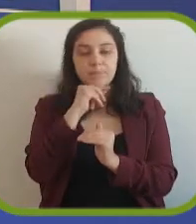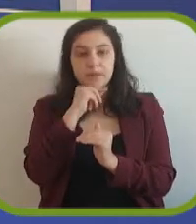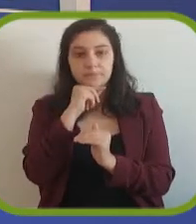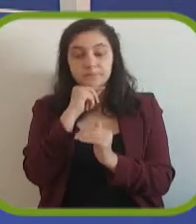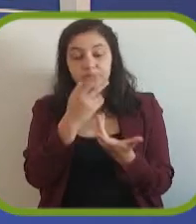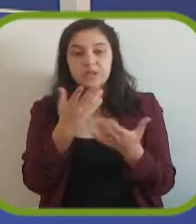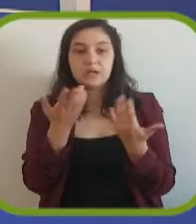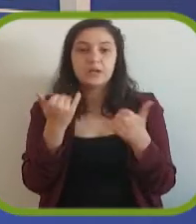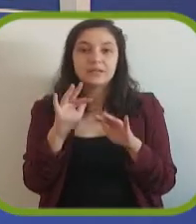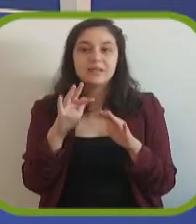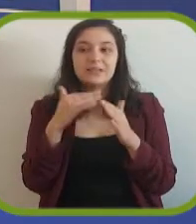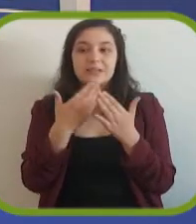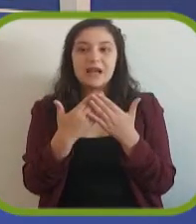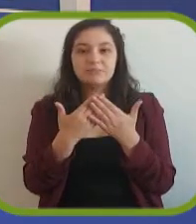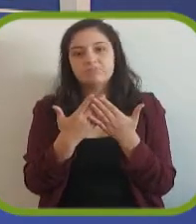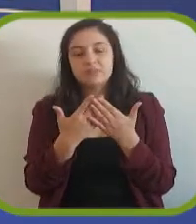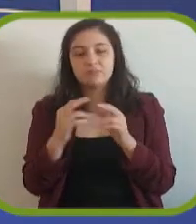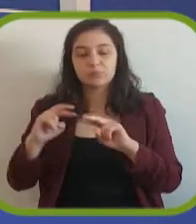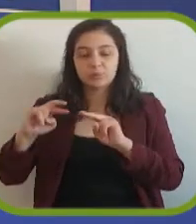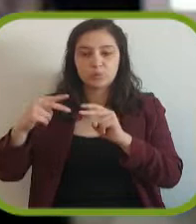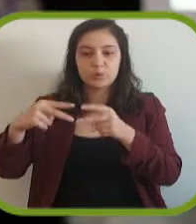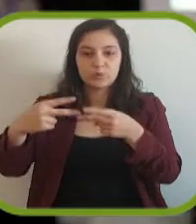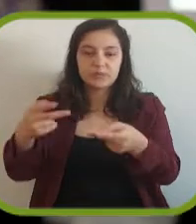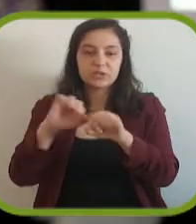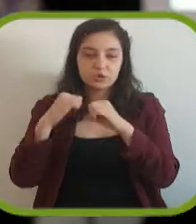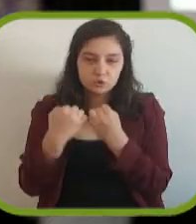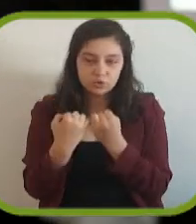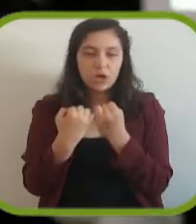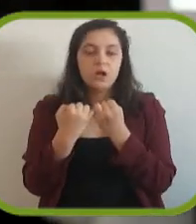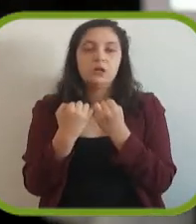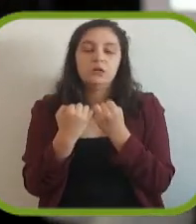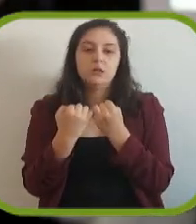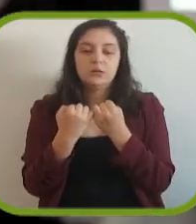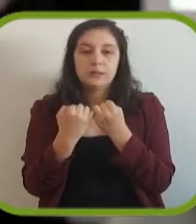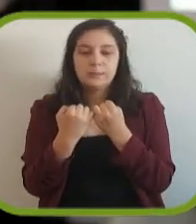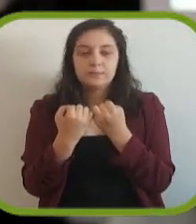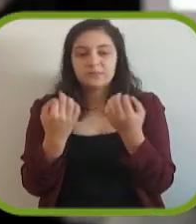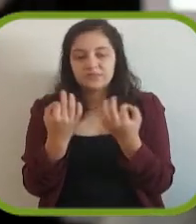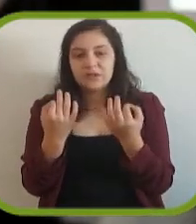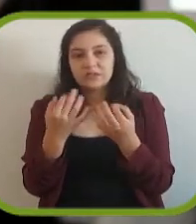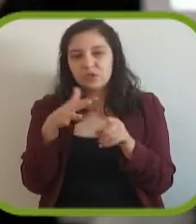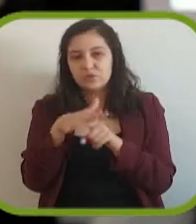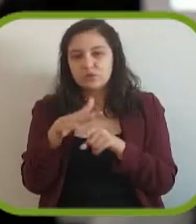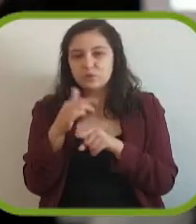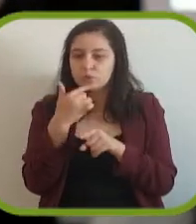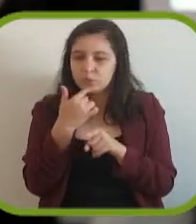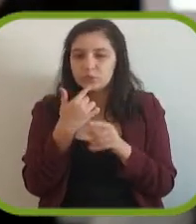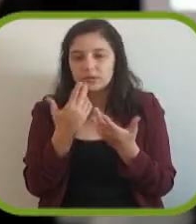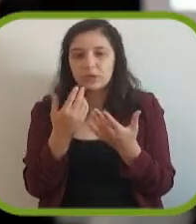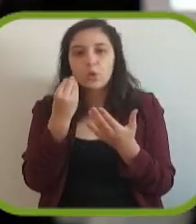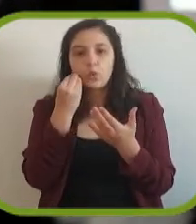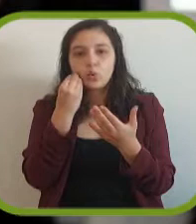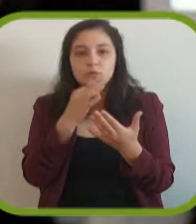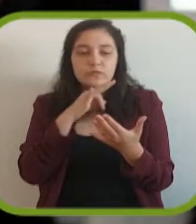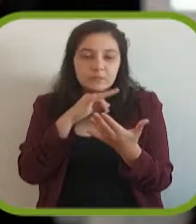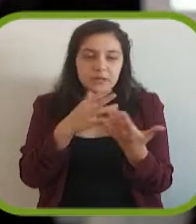Portanto, significa que há aqui um efeito ainda de reprodução social. Significa que, de facto, que ainda conta muito as origens